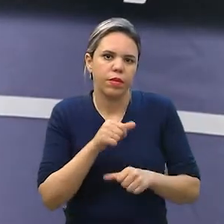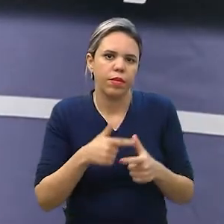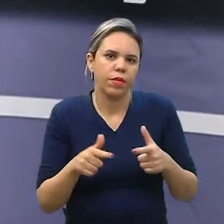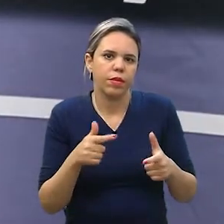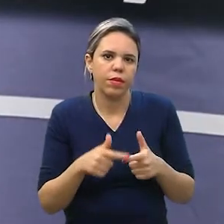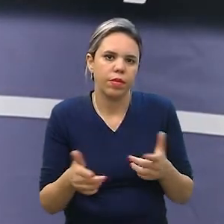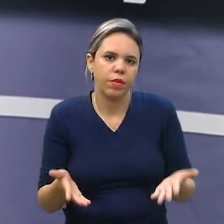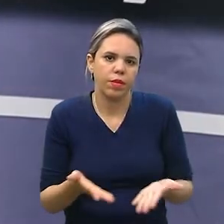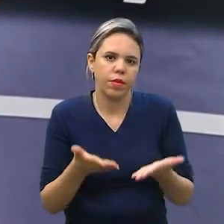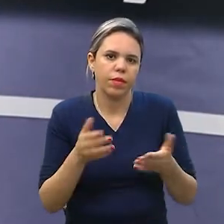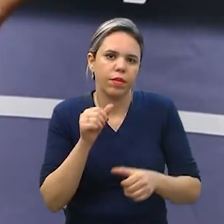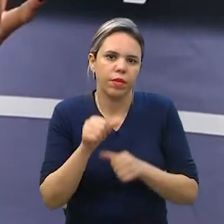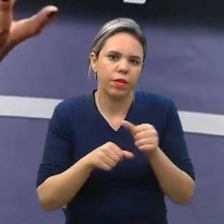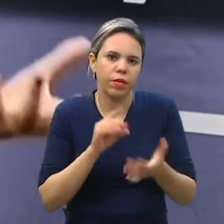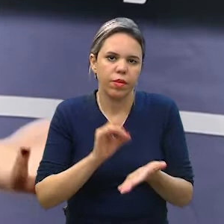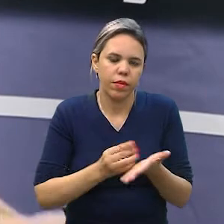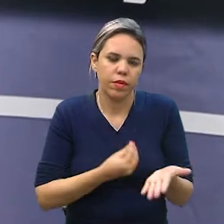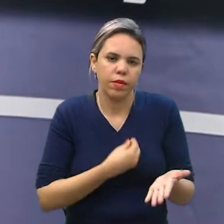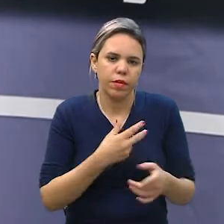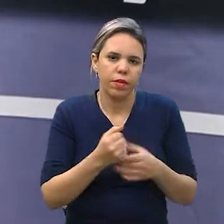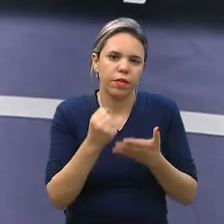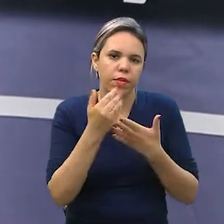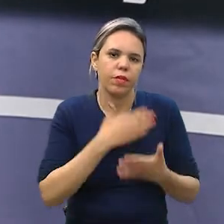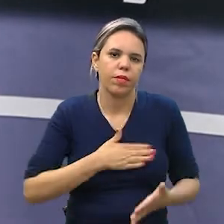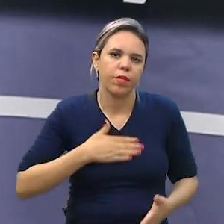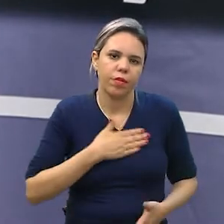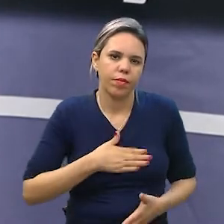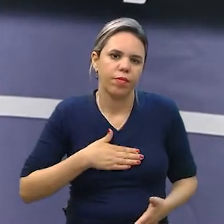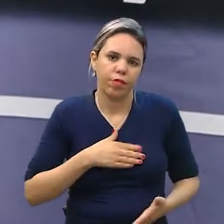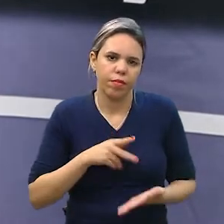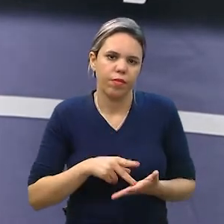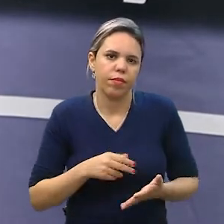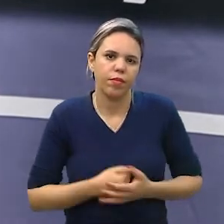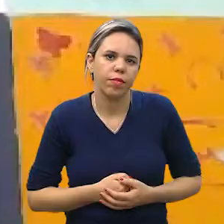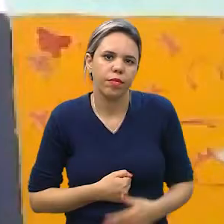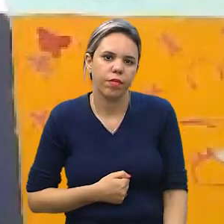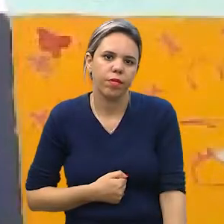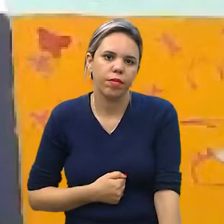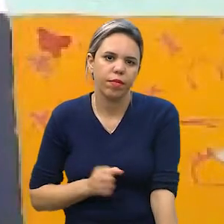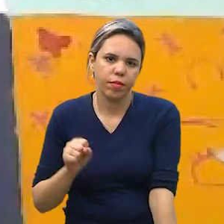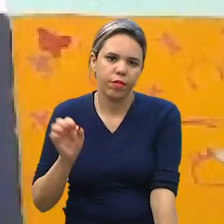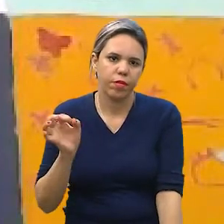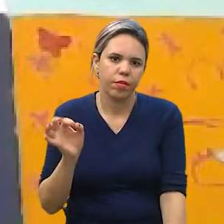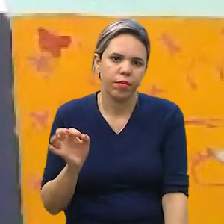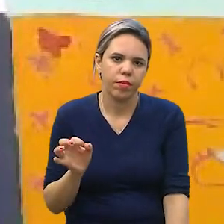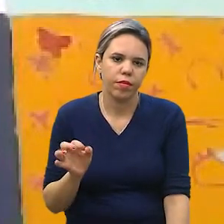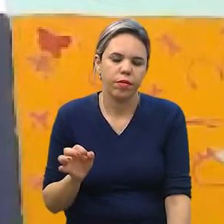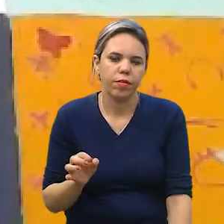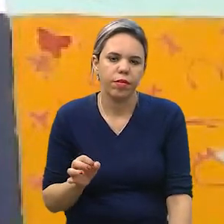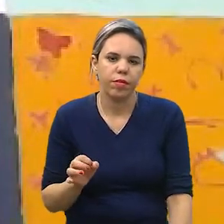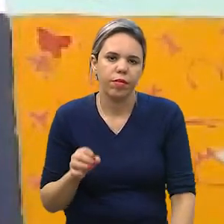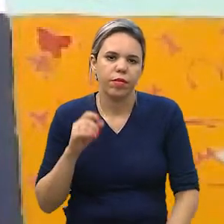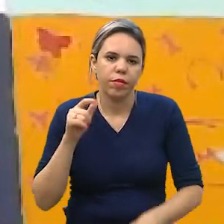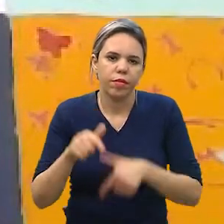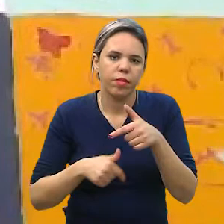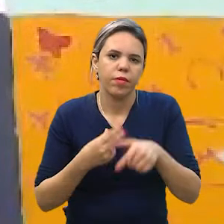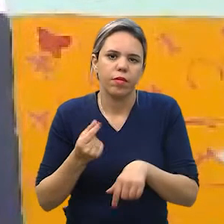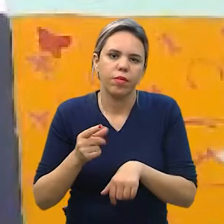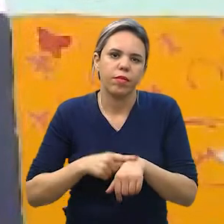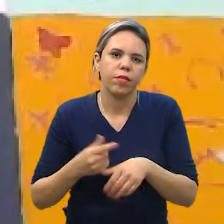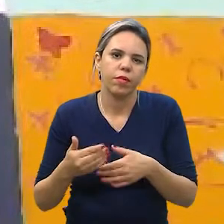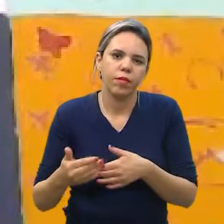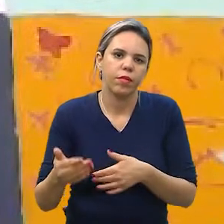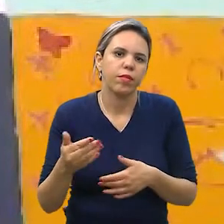esse padrão e mudar uma realidade deve ser muito gratificante mesmo, né? Com certeza. E é um trabalho de longo